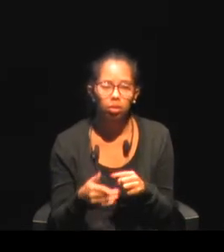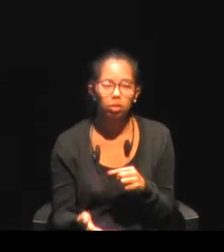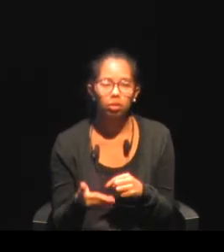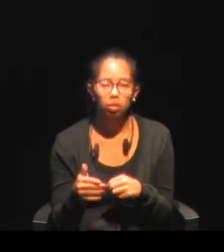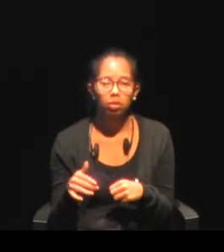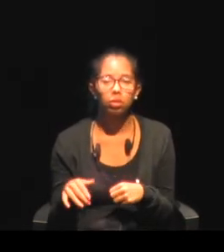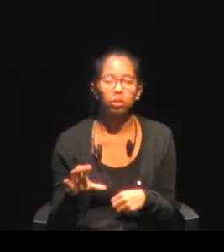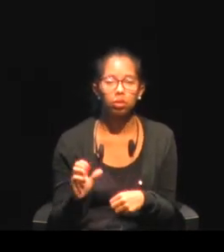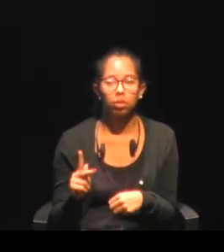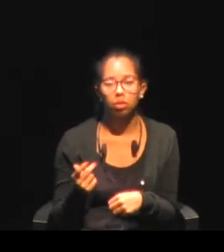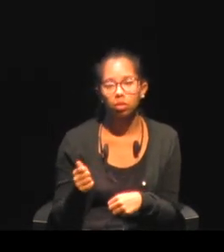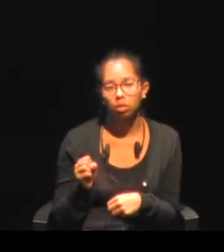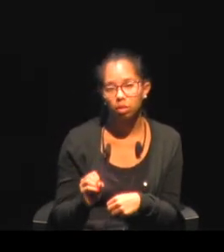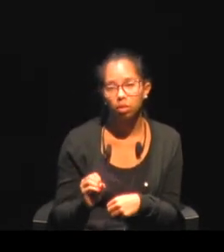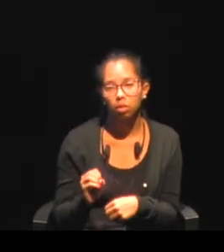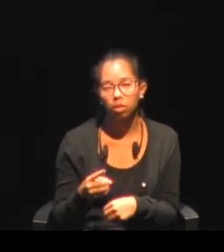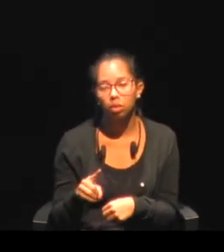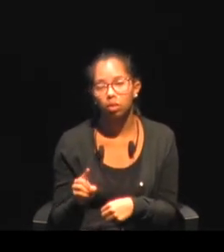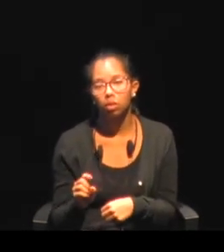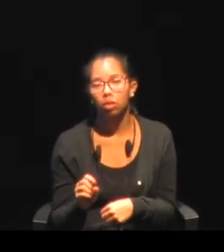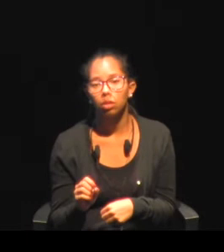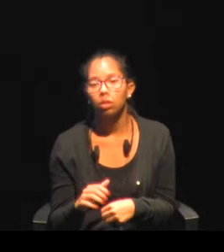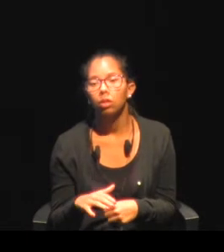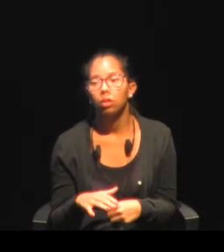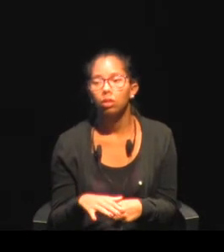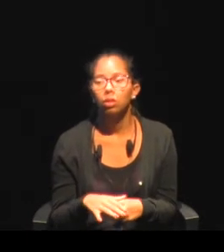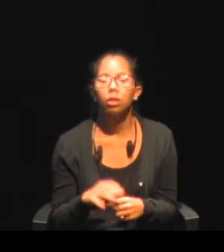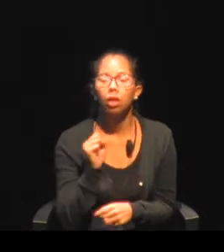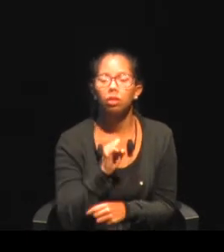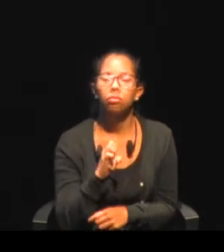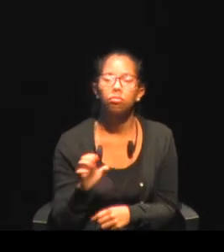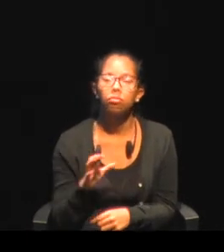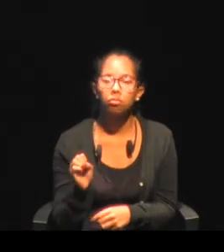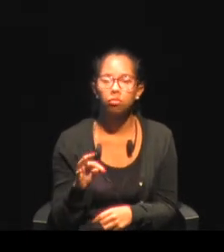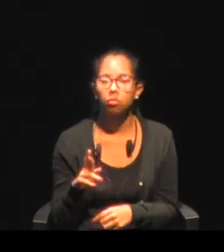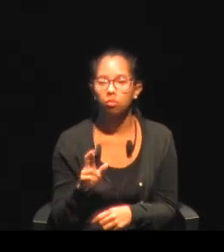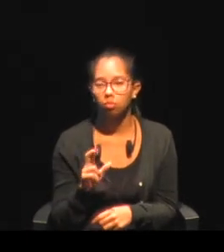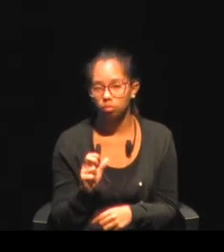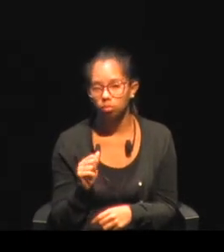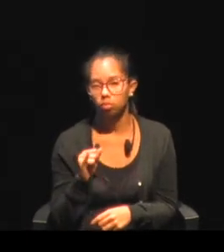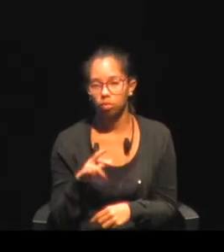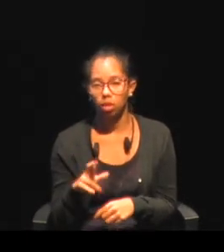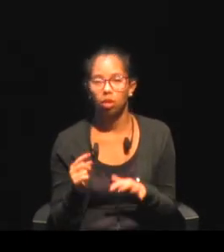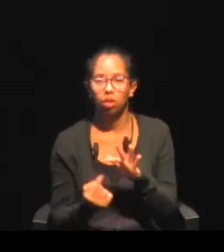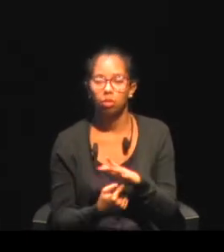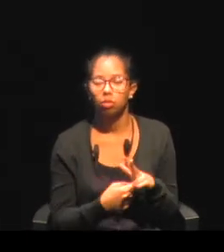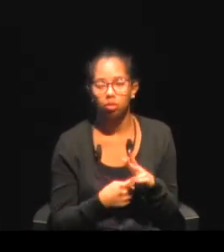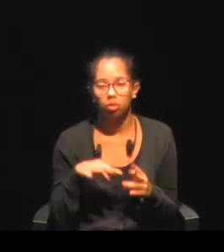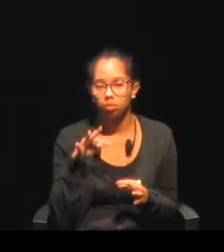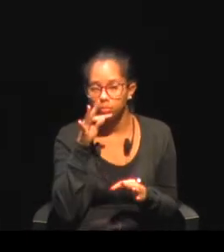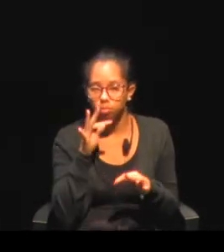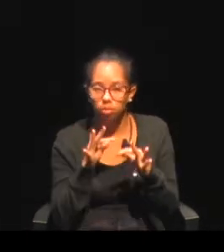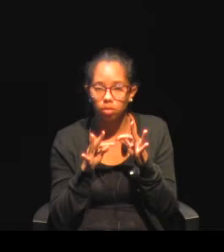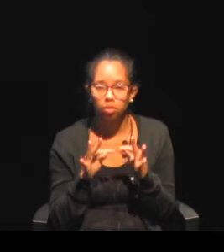essa, suspensa do chão, e se espraiando, né, o museu, dessa maneira, se espraia um pouco, se espraia